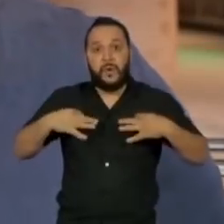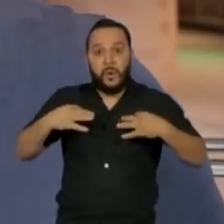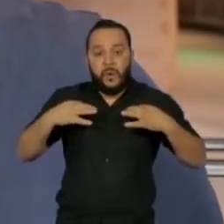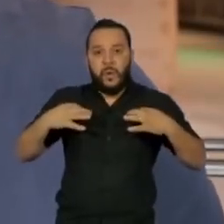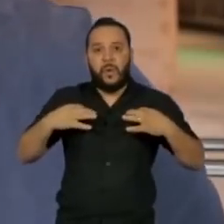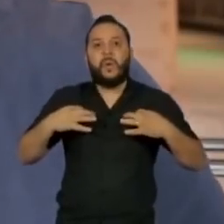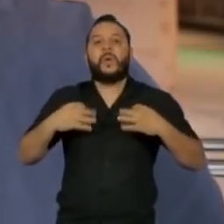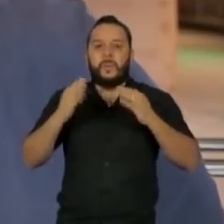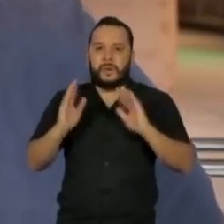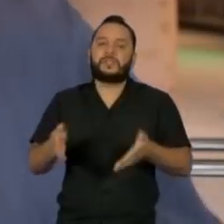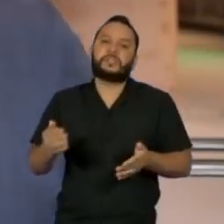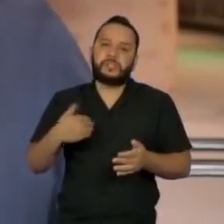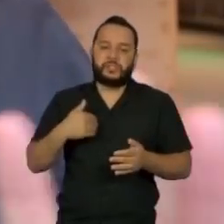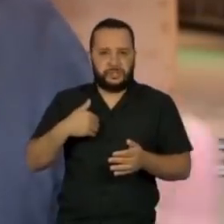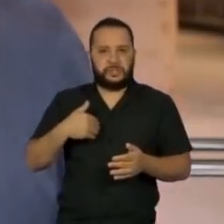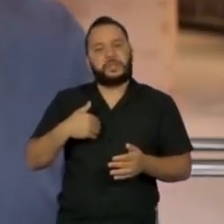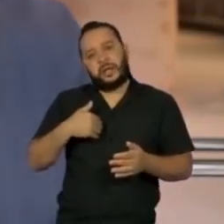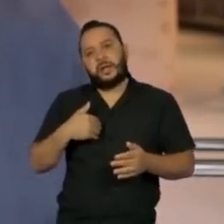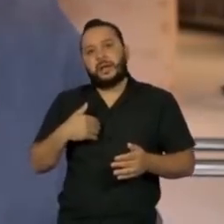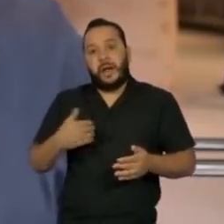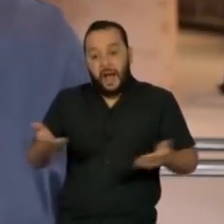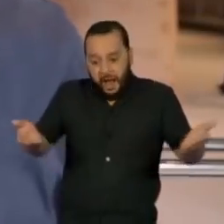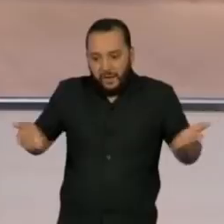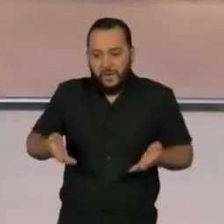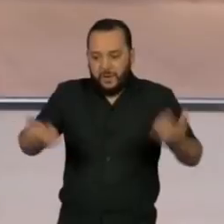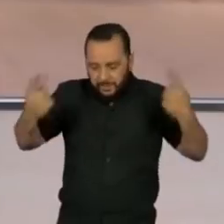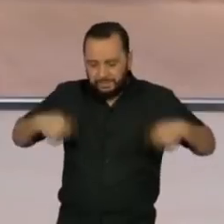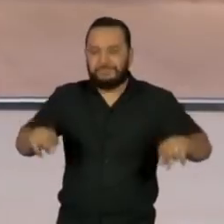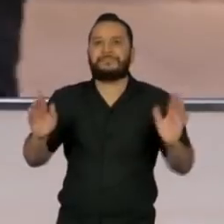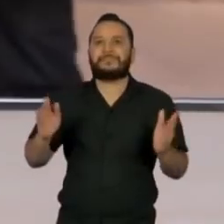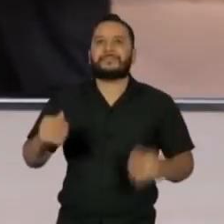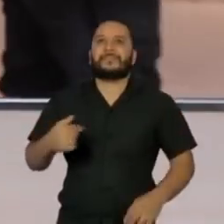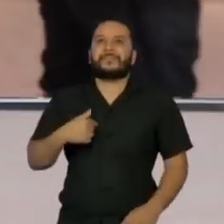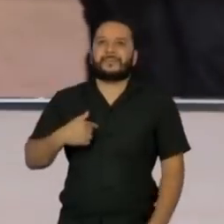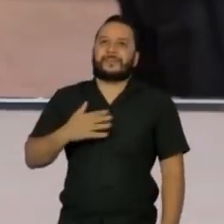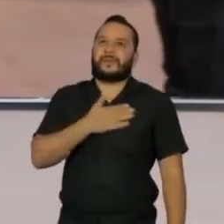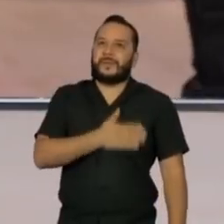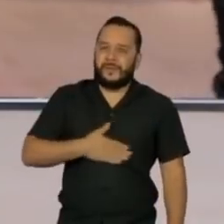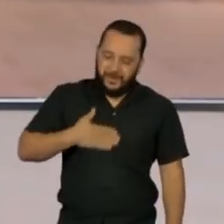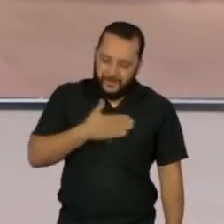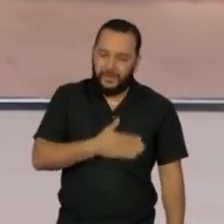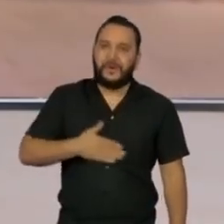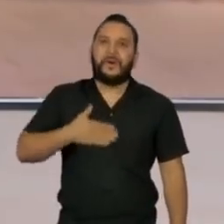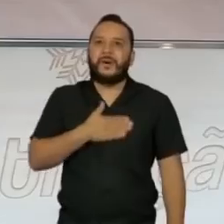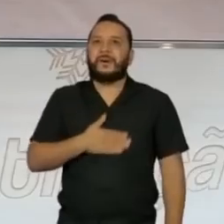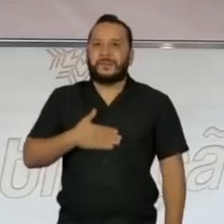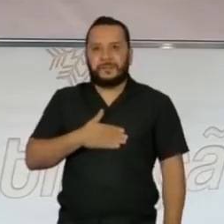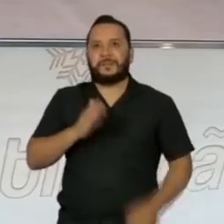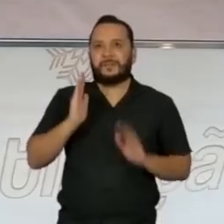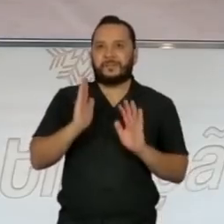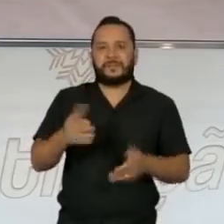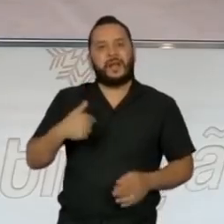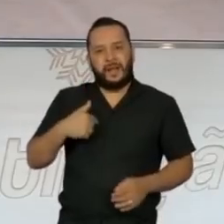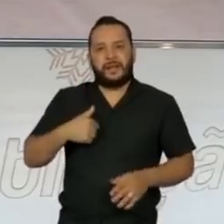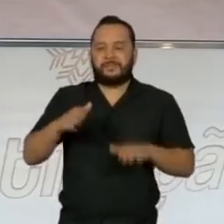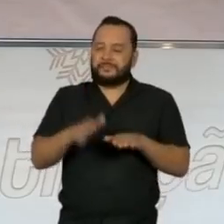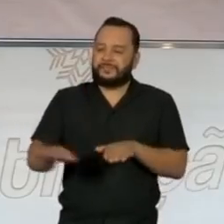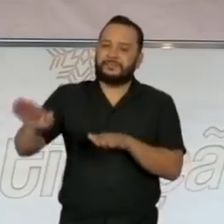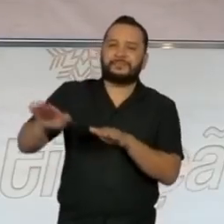o colô e ia para a pista. É tipo assim, lá eu sou eu, sabe? Eu gosto, eu treino faz 2 anos e meio. Eu gosto de